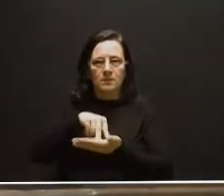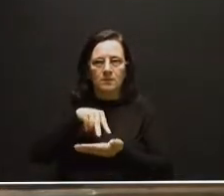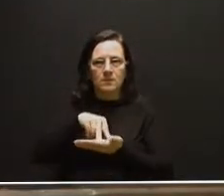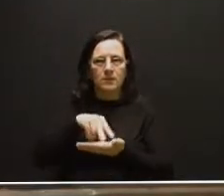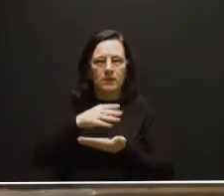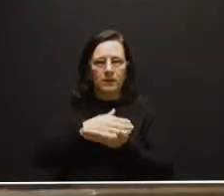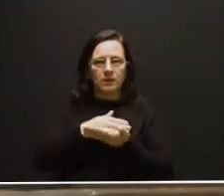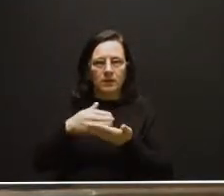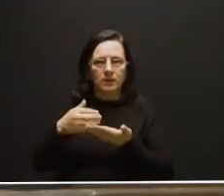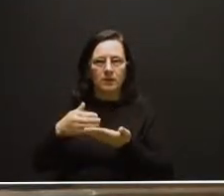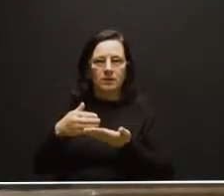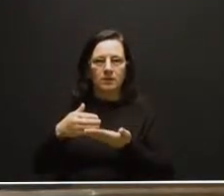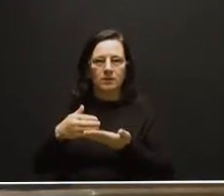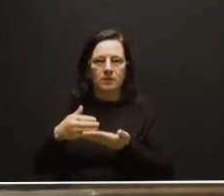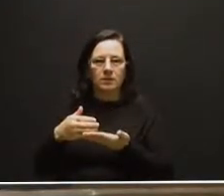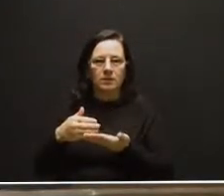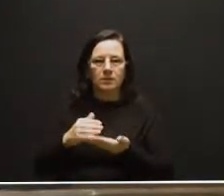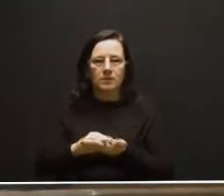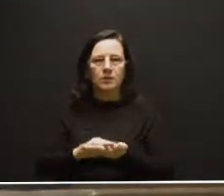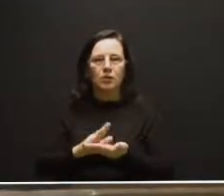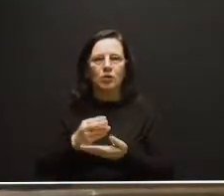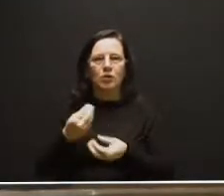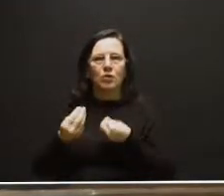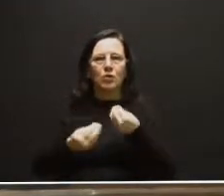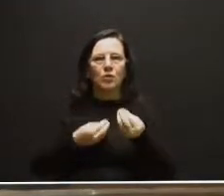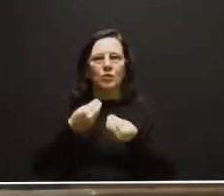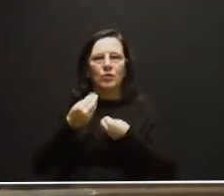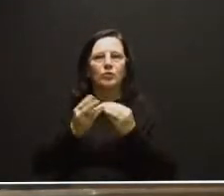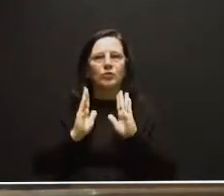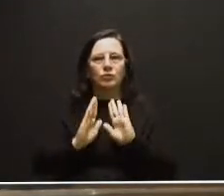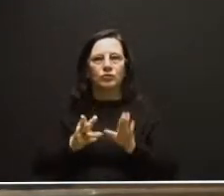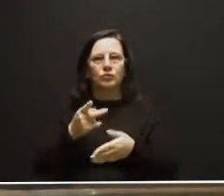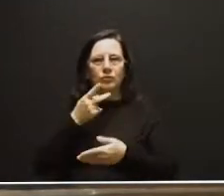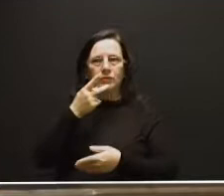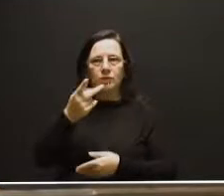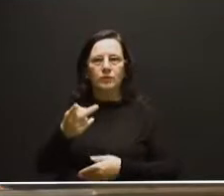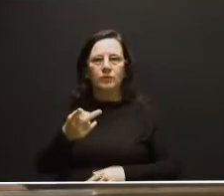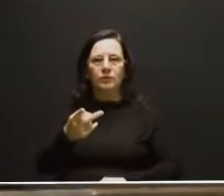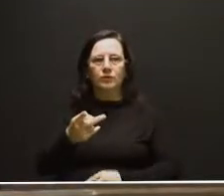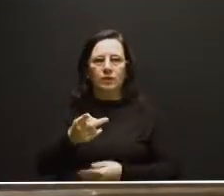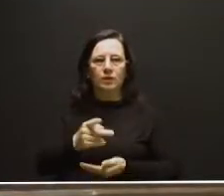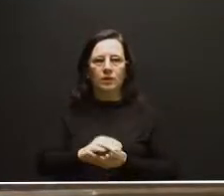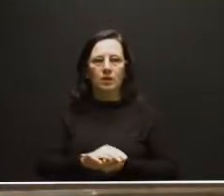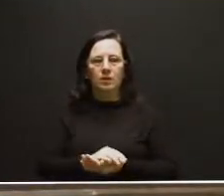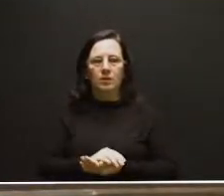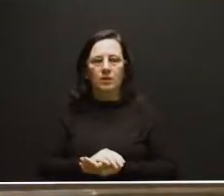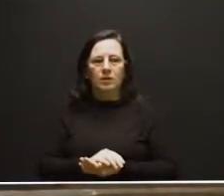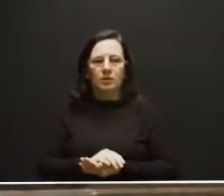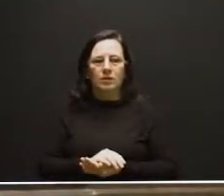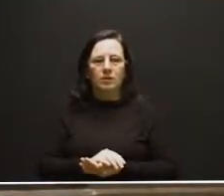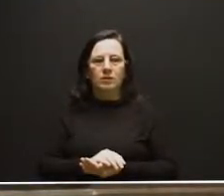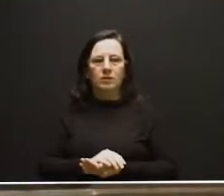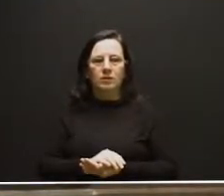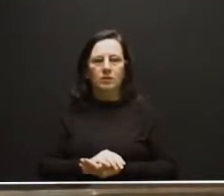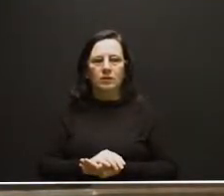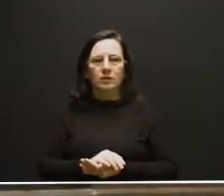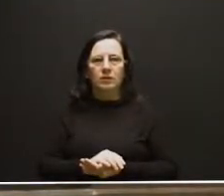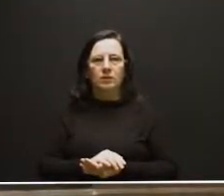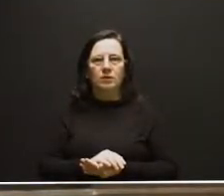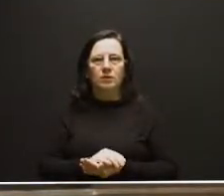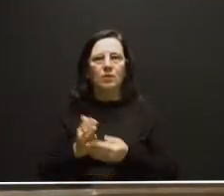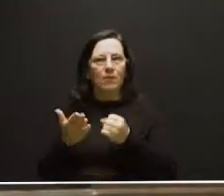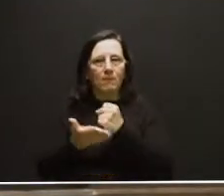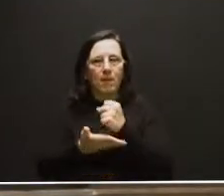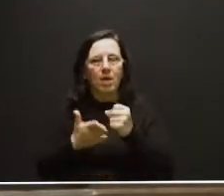iniciado como foi aqui falado já por todas a questão de apoio ao